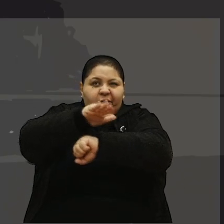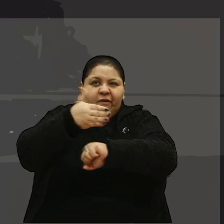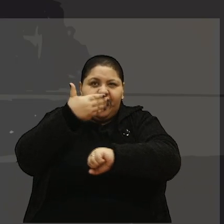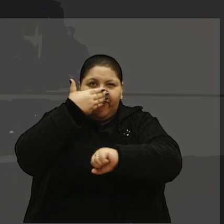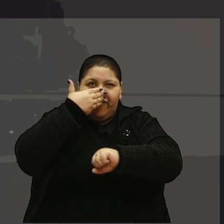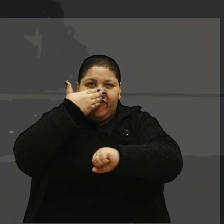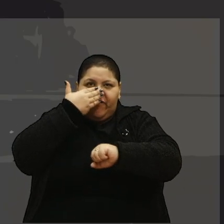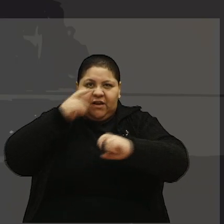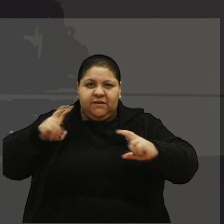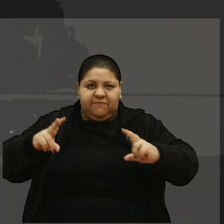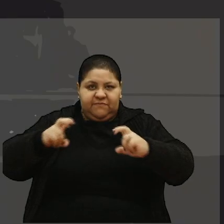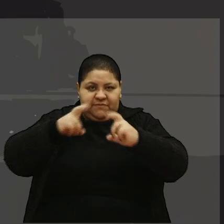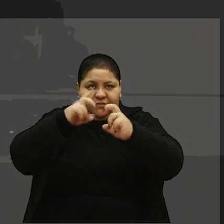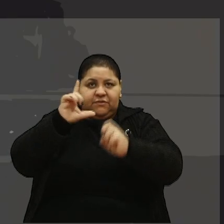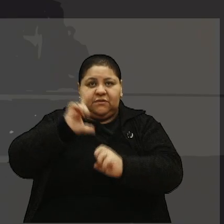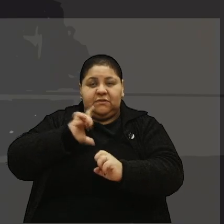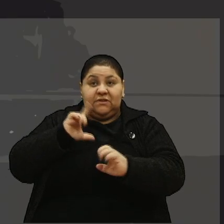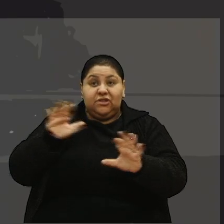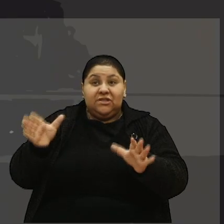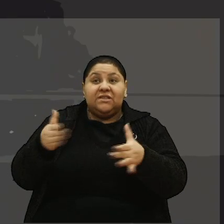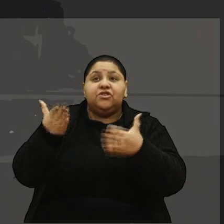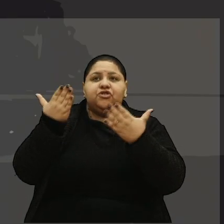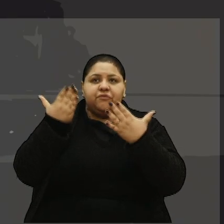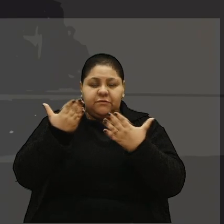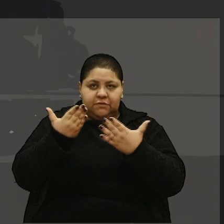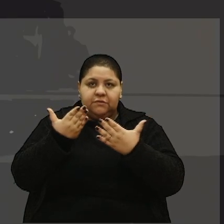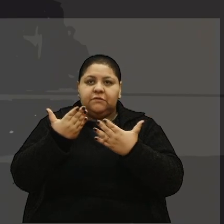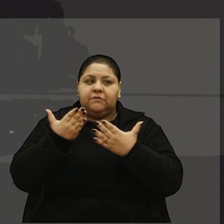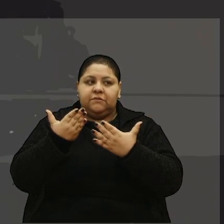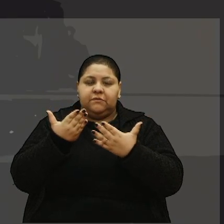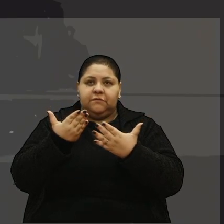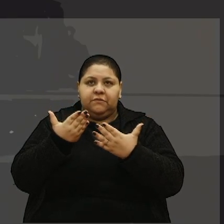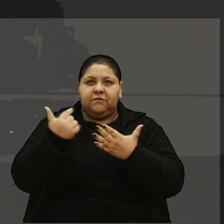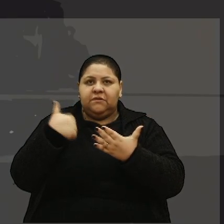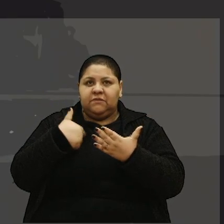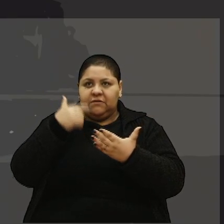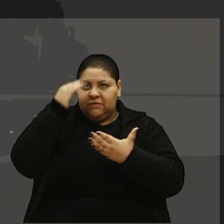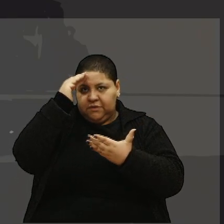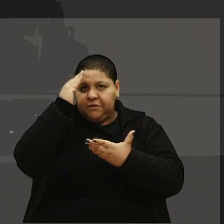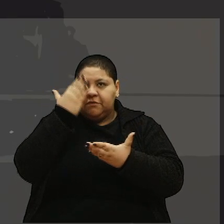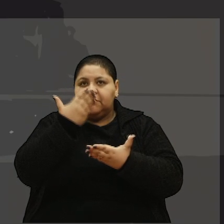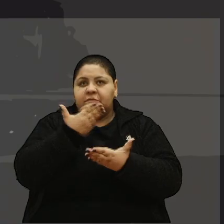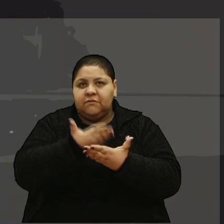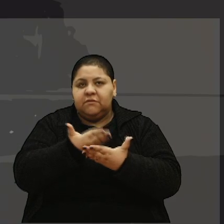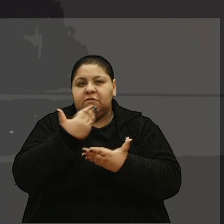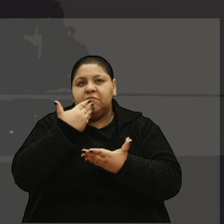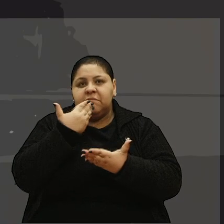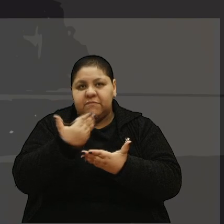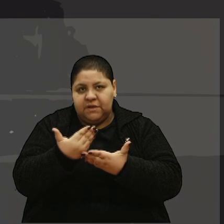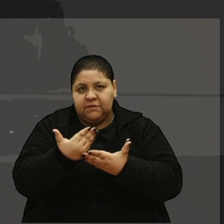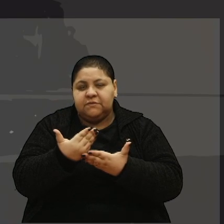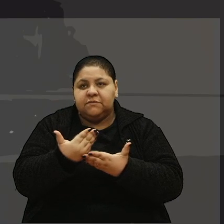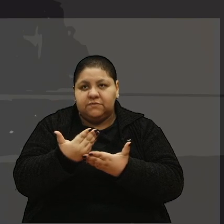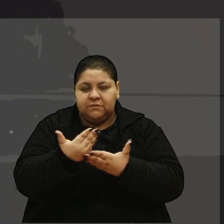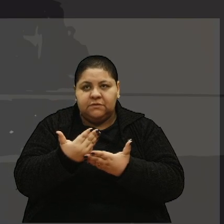E nós tínhamos incentivo na época, né? E eu acredito, né? E peço também